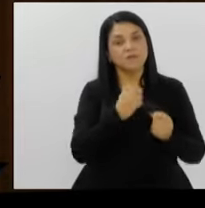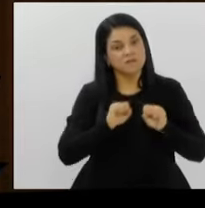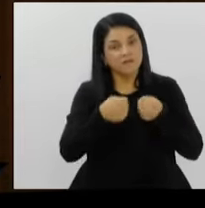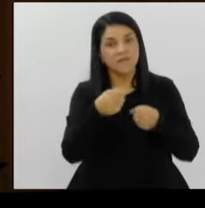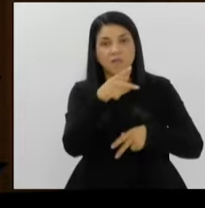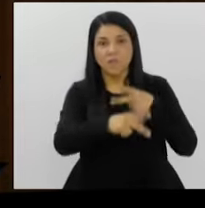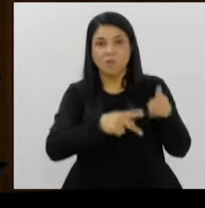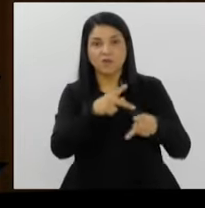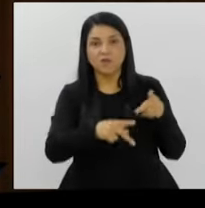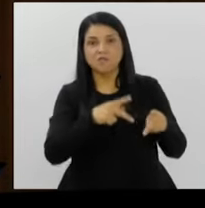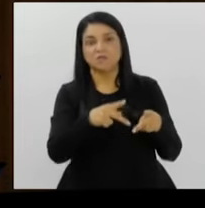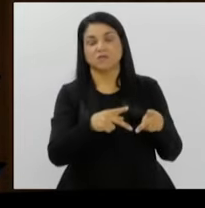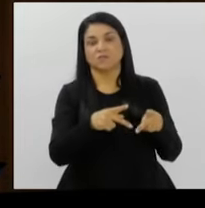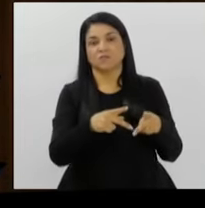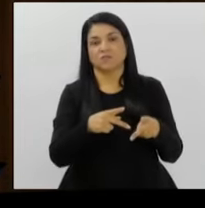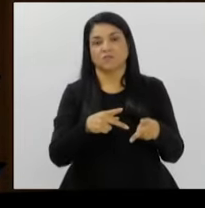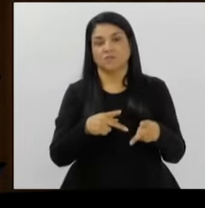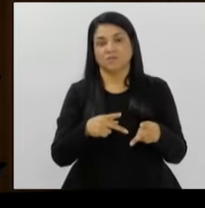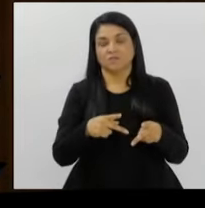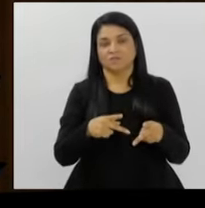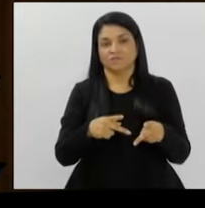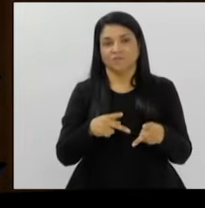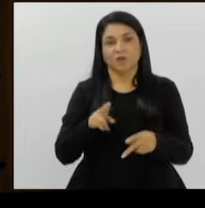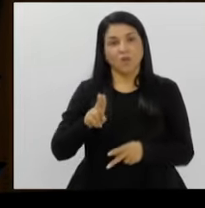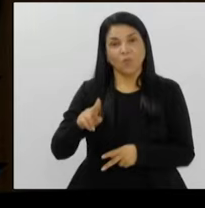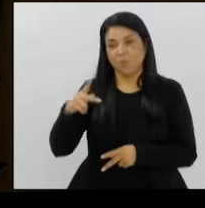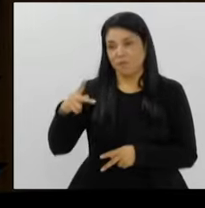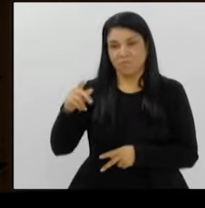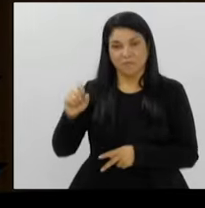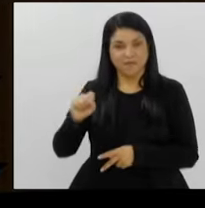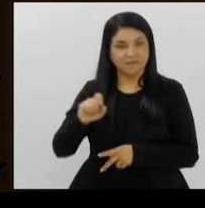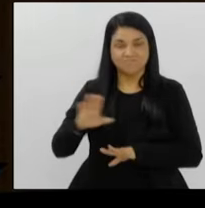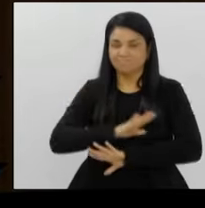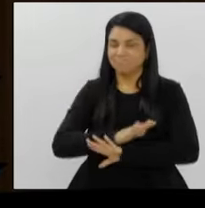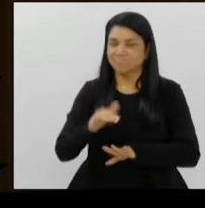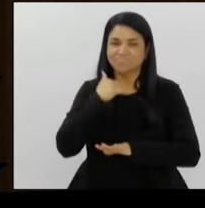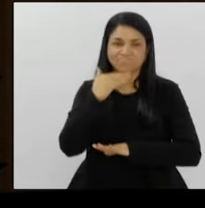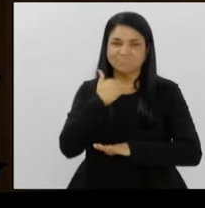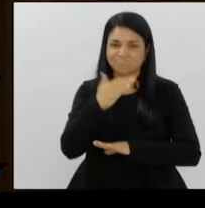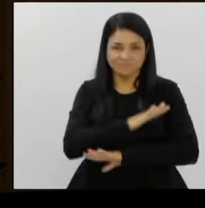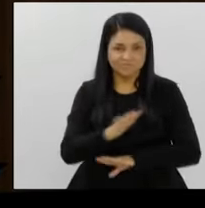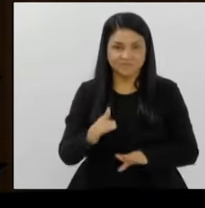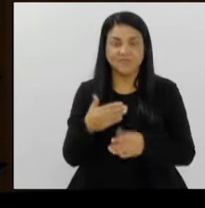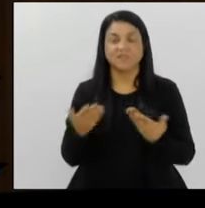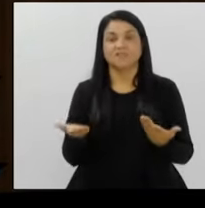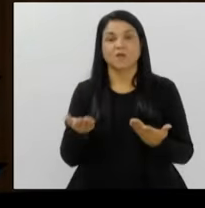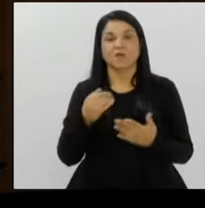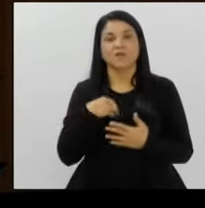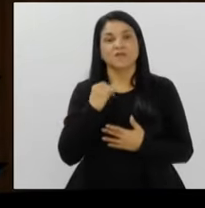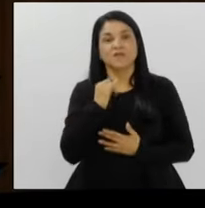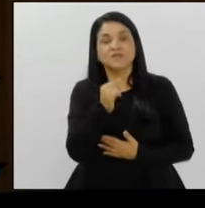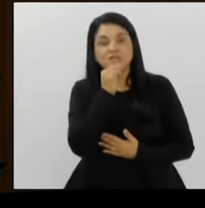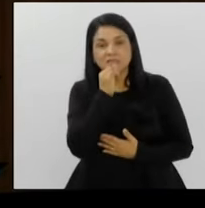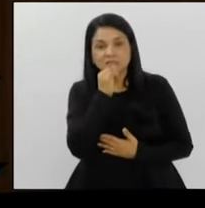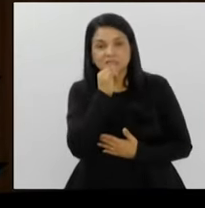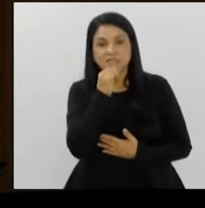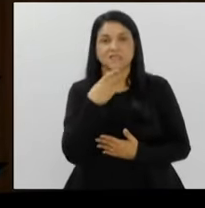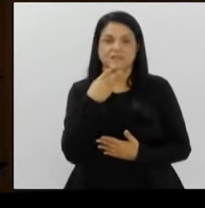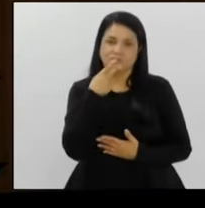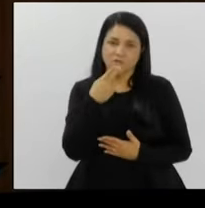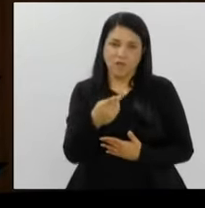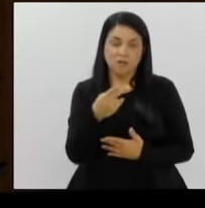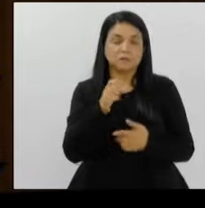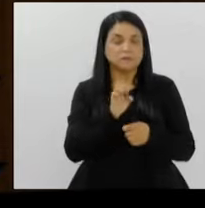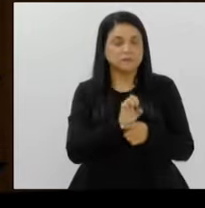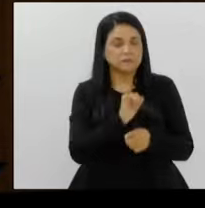que hoje existe, que são as UPPs. Então, presidente, fica aqui, né, a nossa tristeza pelo